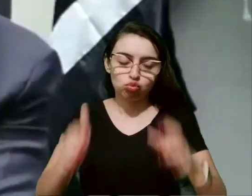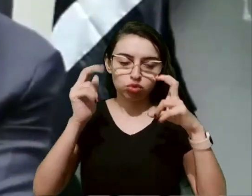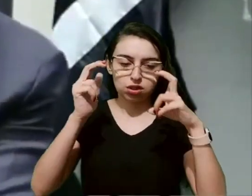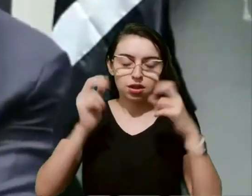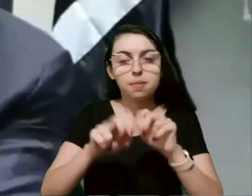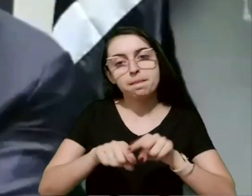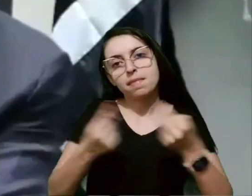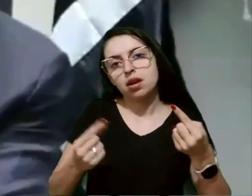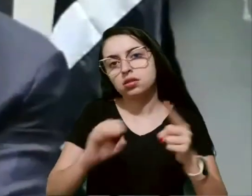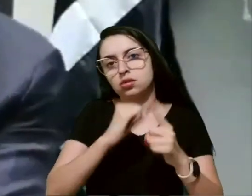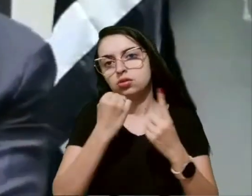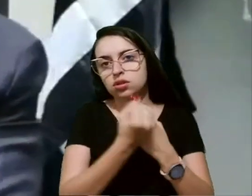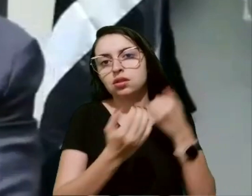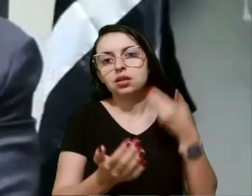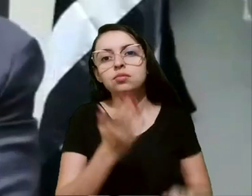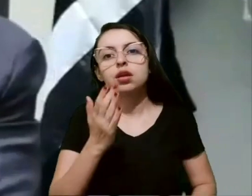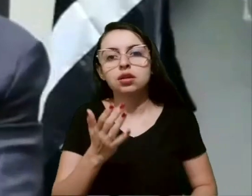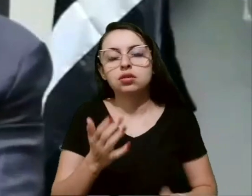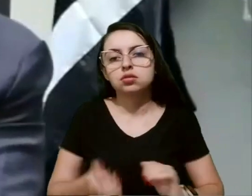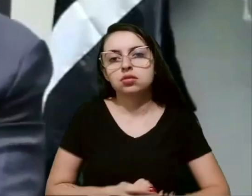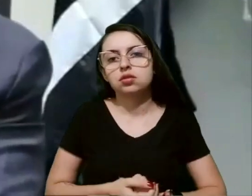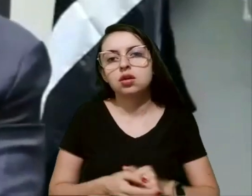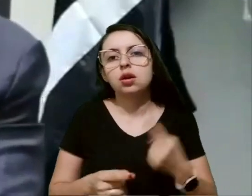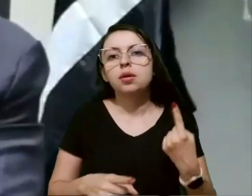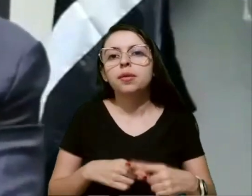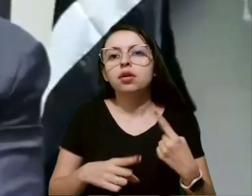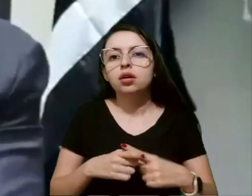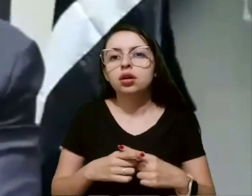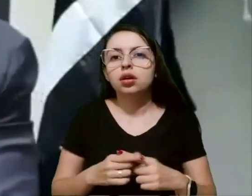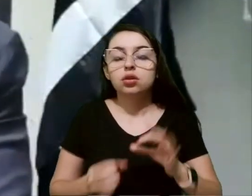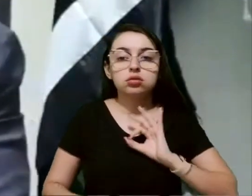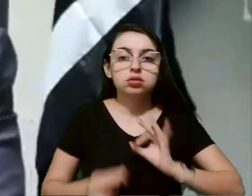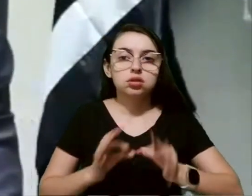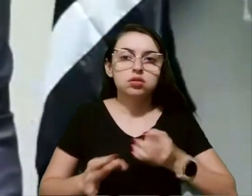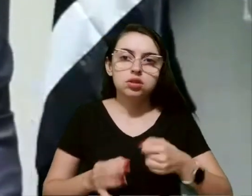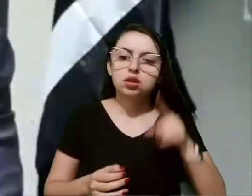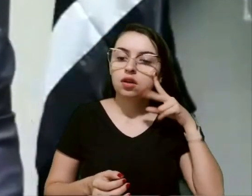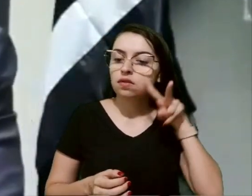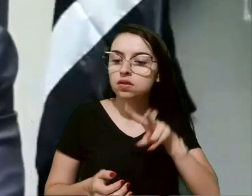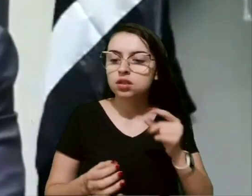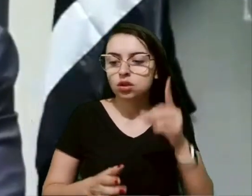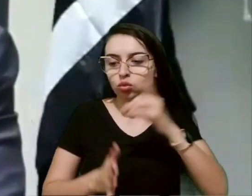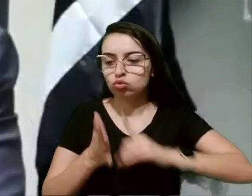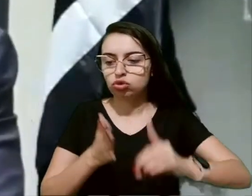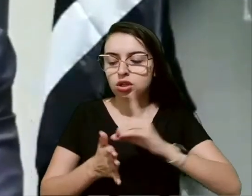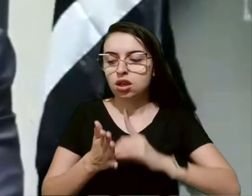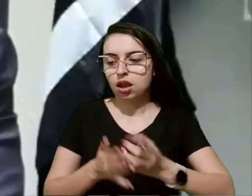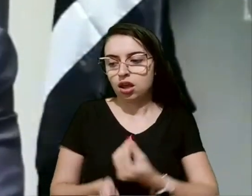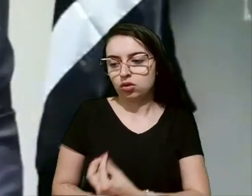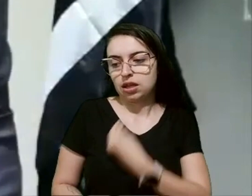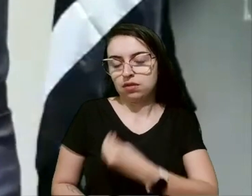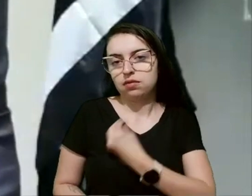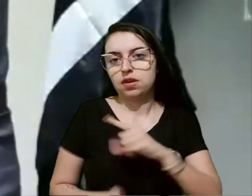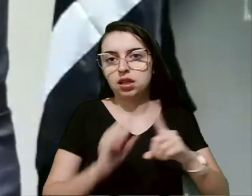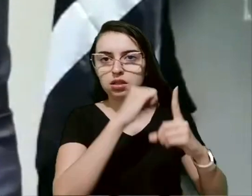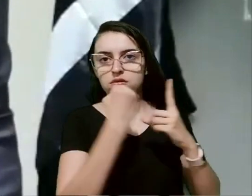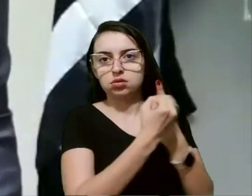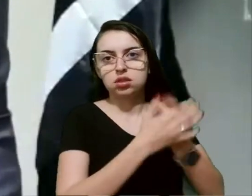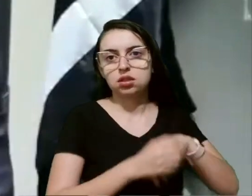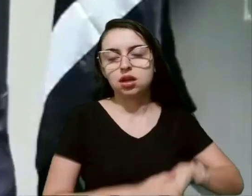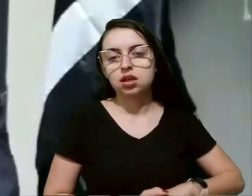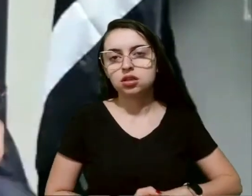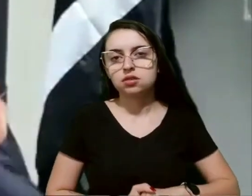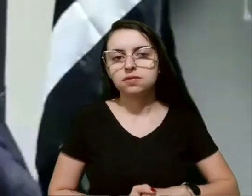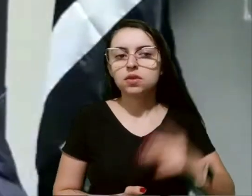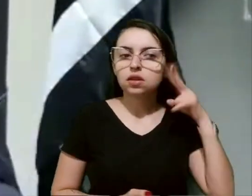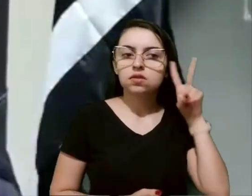a sociedade perde. Porque os tribunais e a visão que o direito tem da sociedade, nós, operadores do direito que a gente tem da sociedade,